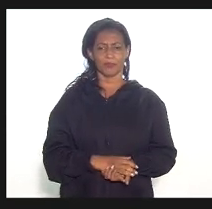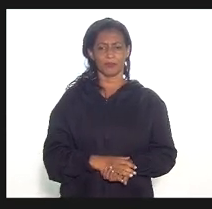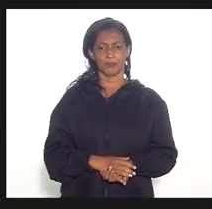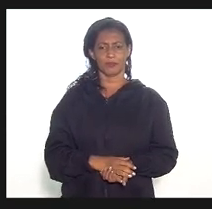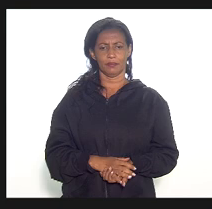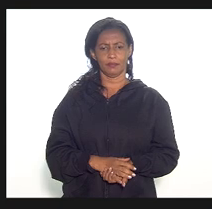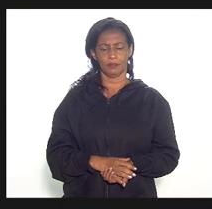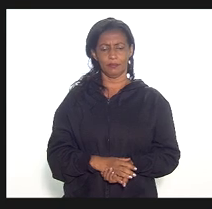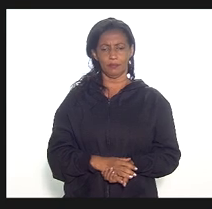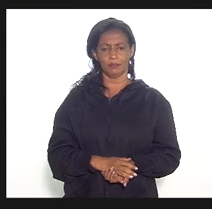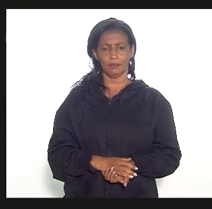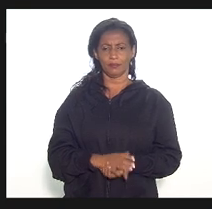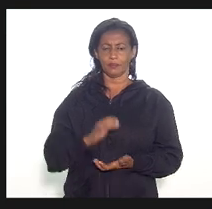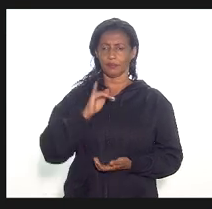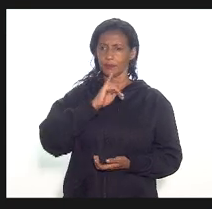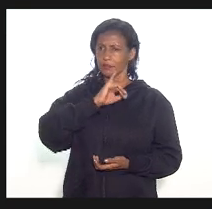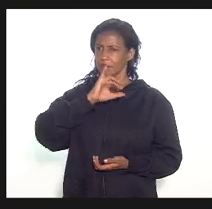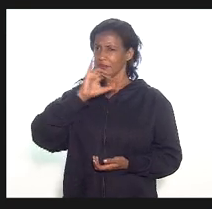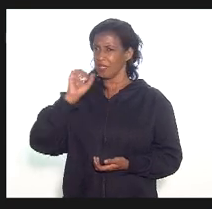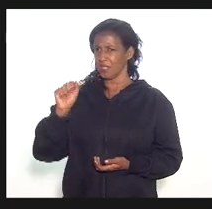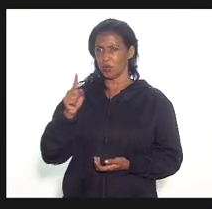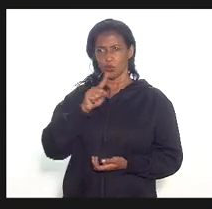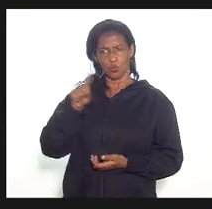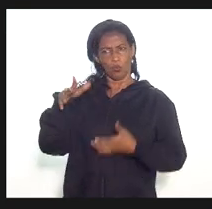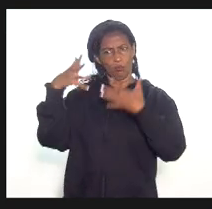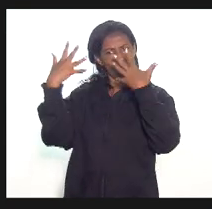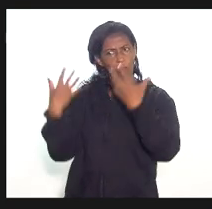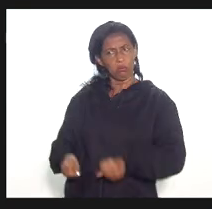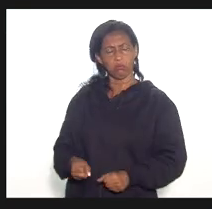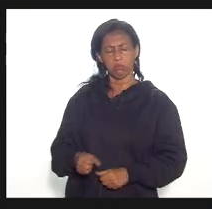e isso é inconcebível